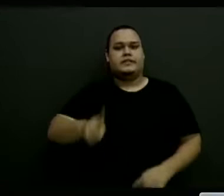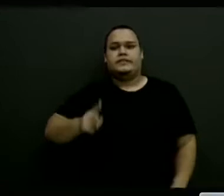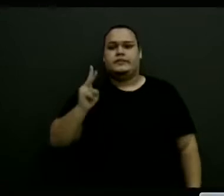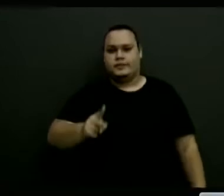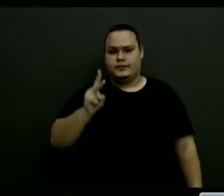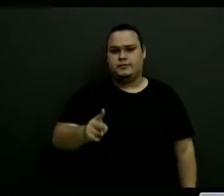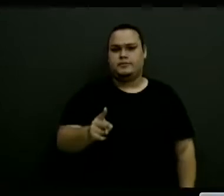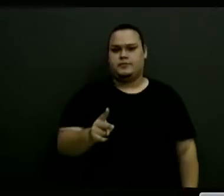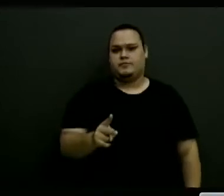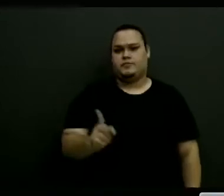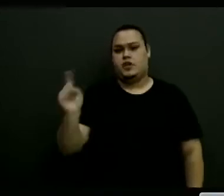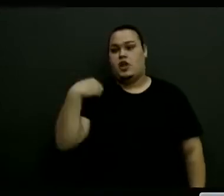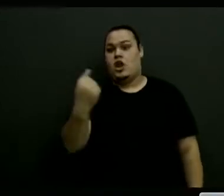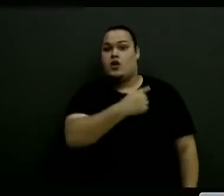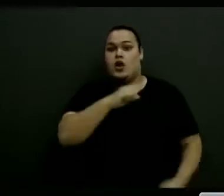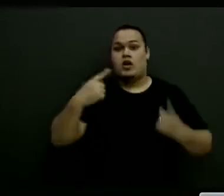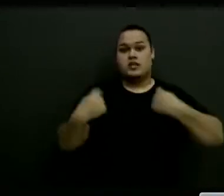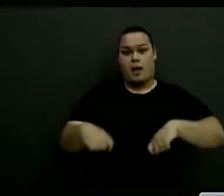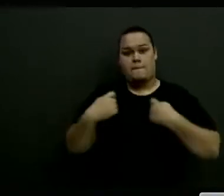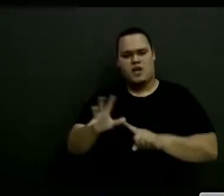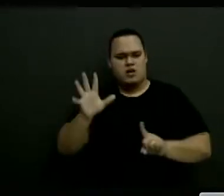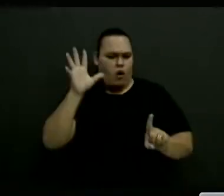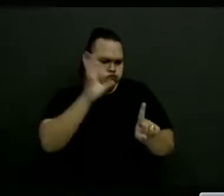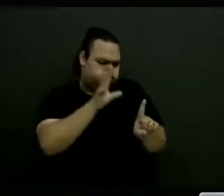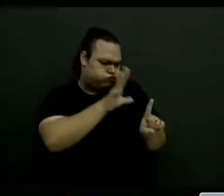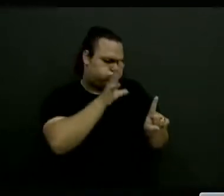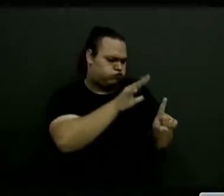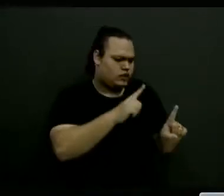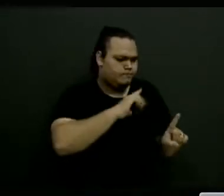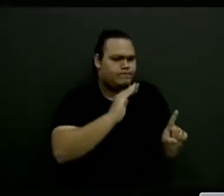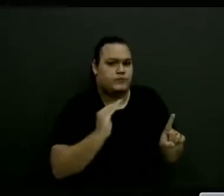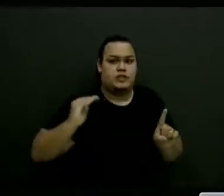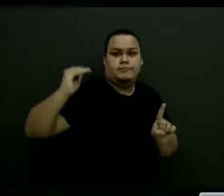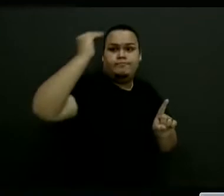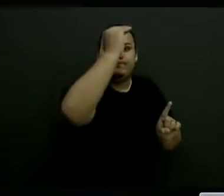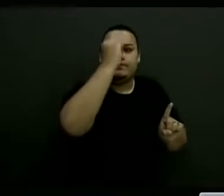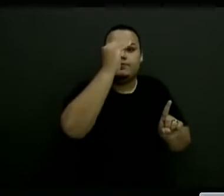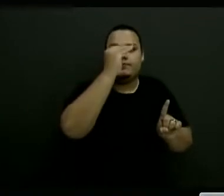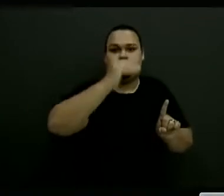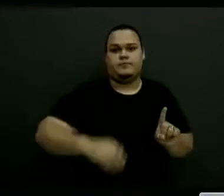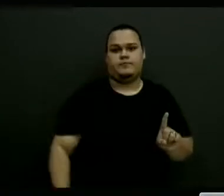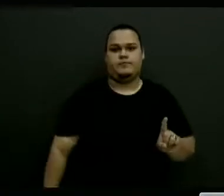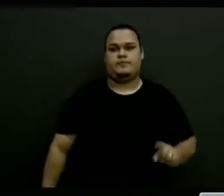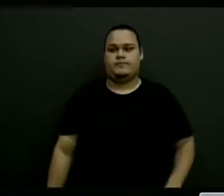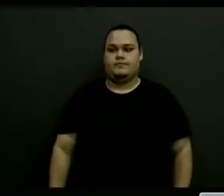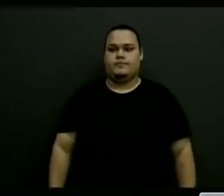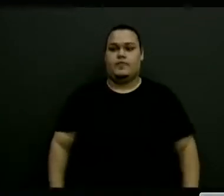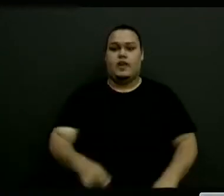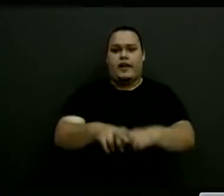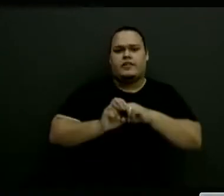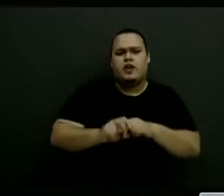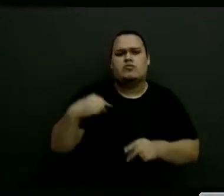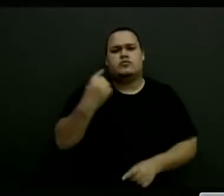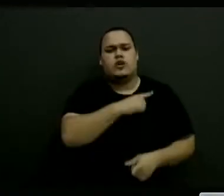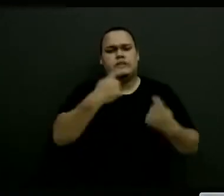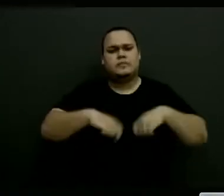ministério. Esse nível de influência deve transcender nosso território, nossa